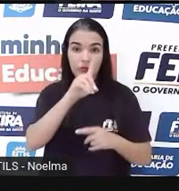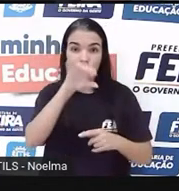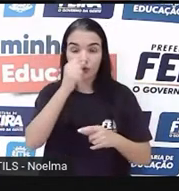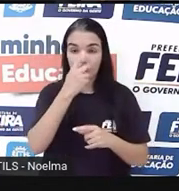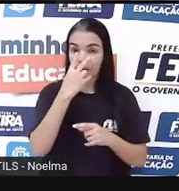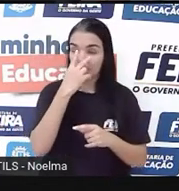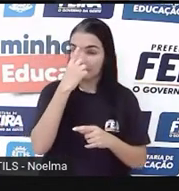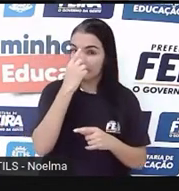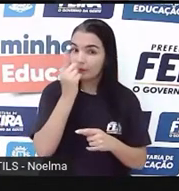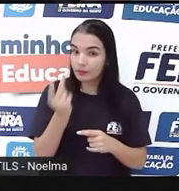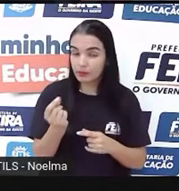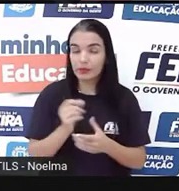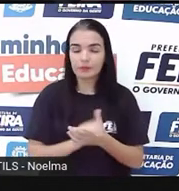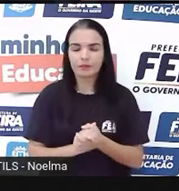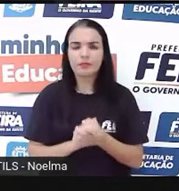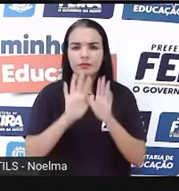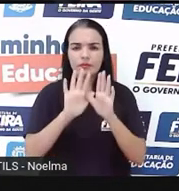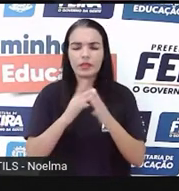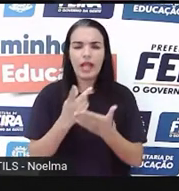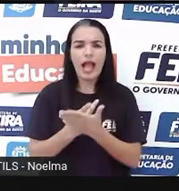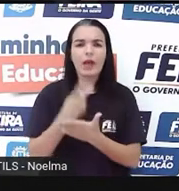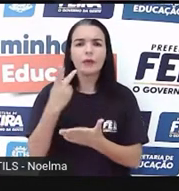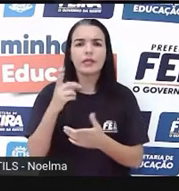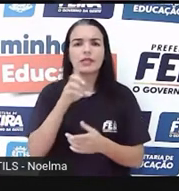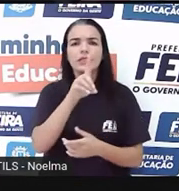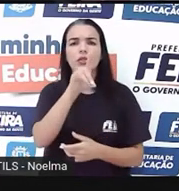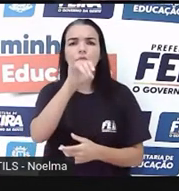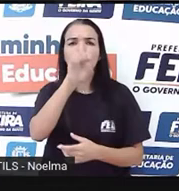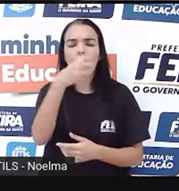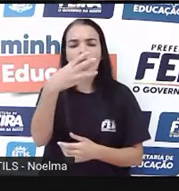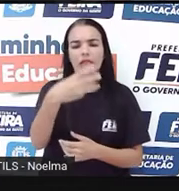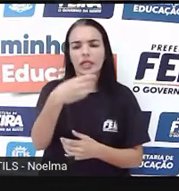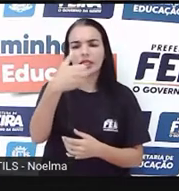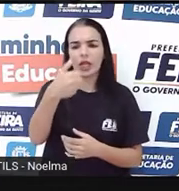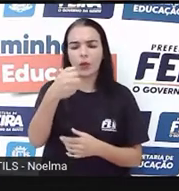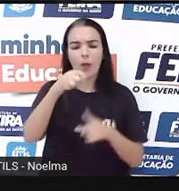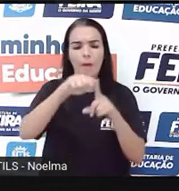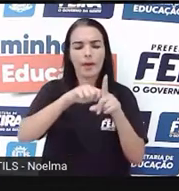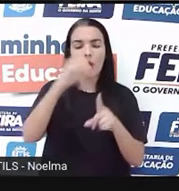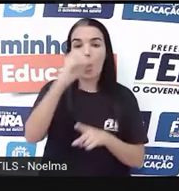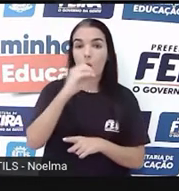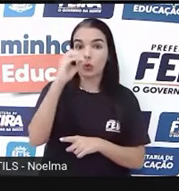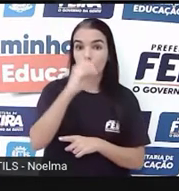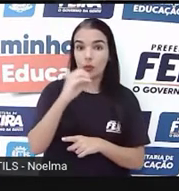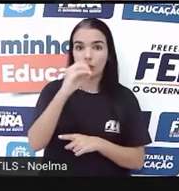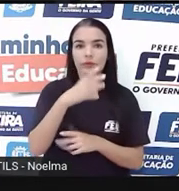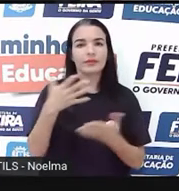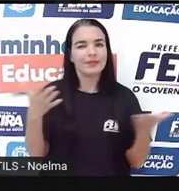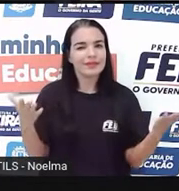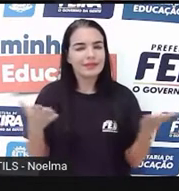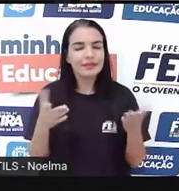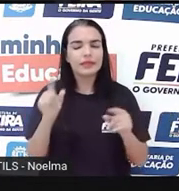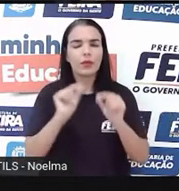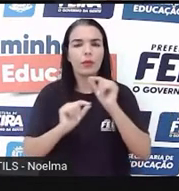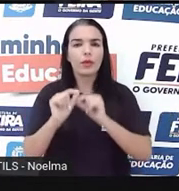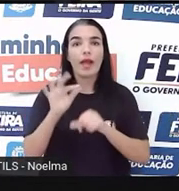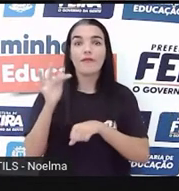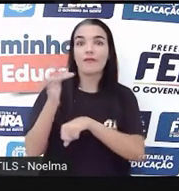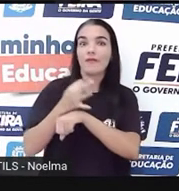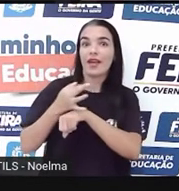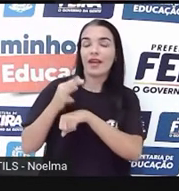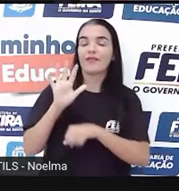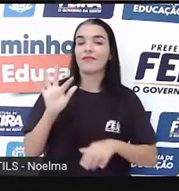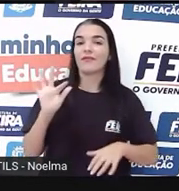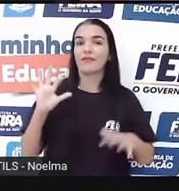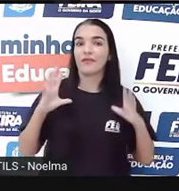ele acontece, como já dito antes, em 31 de outubro. E é um feriado muito